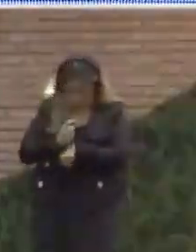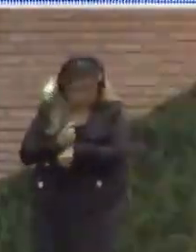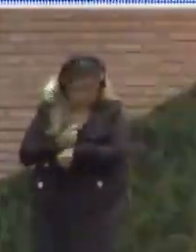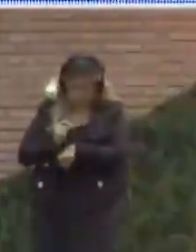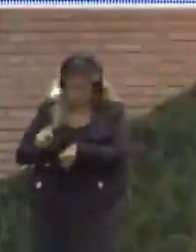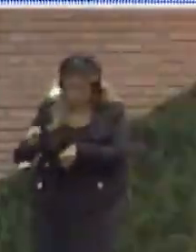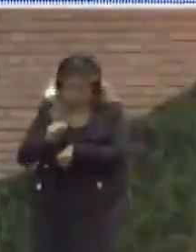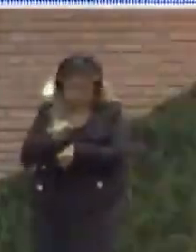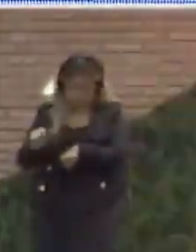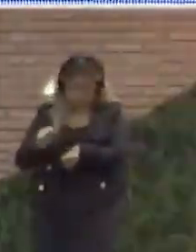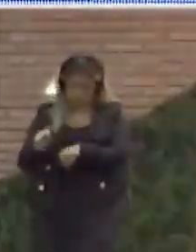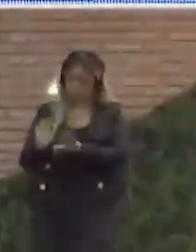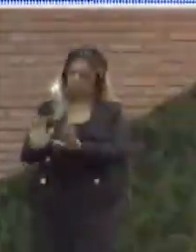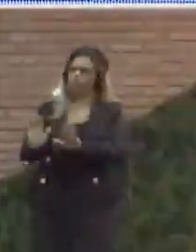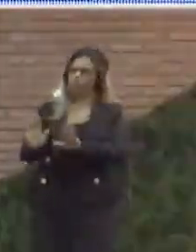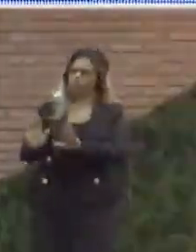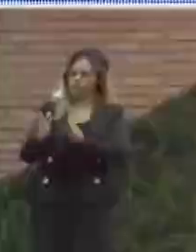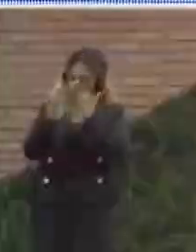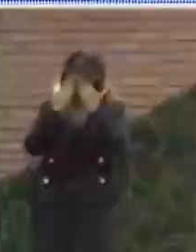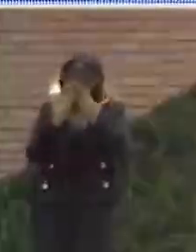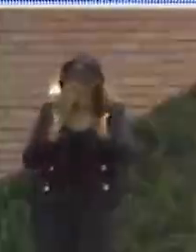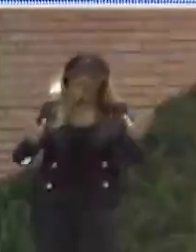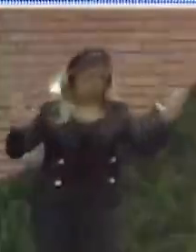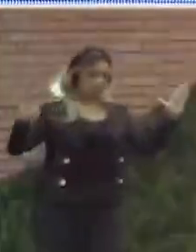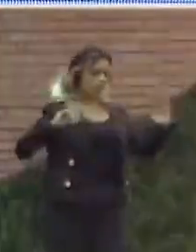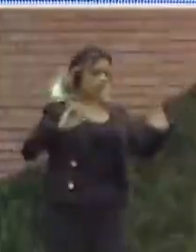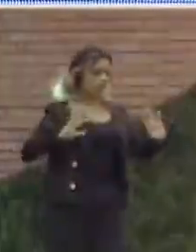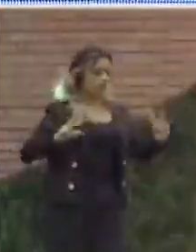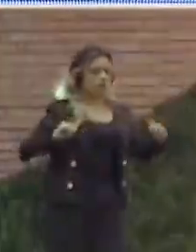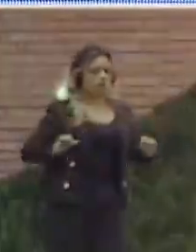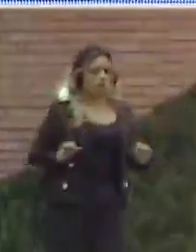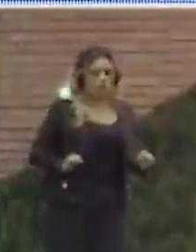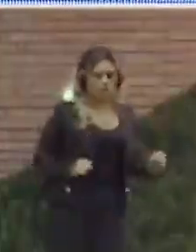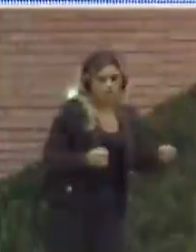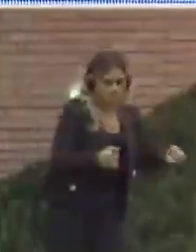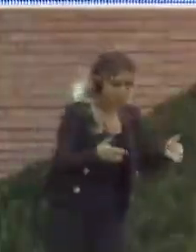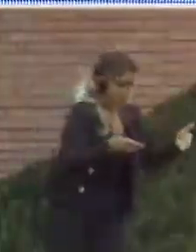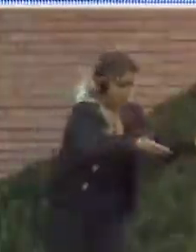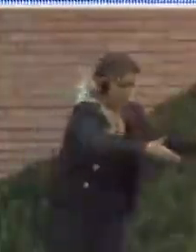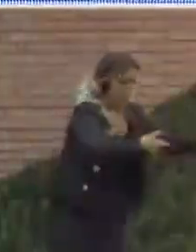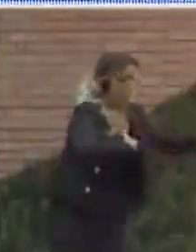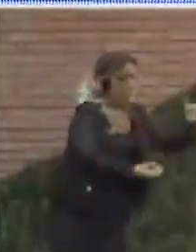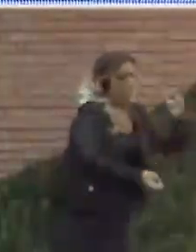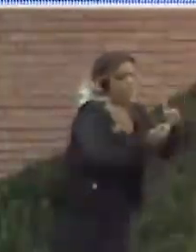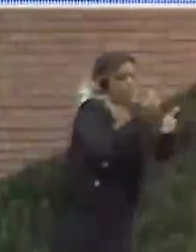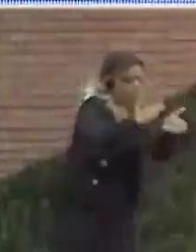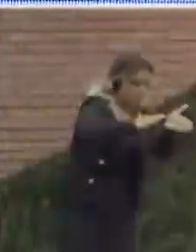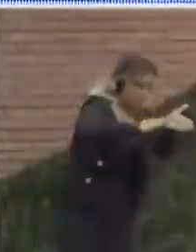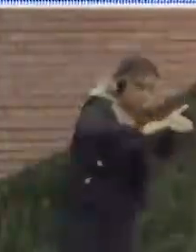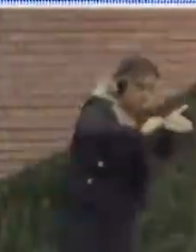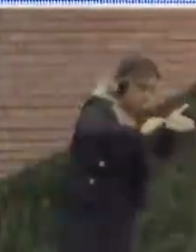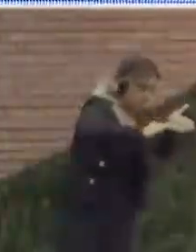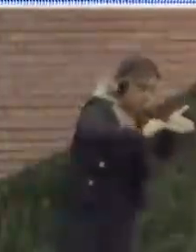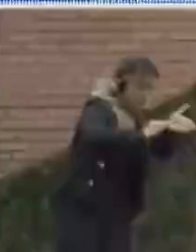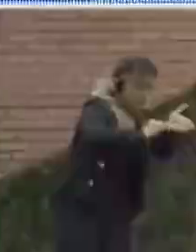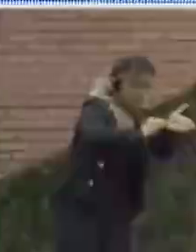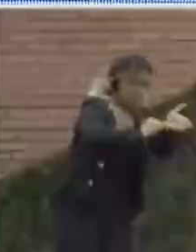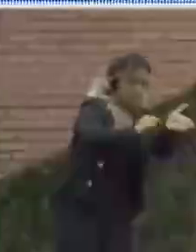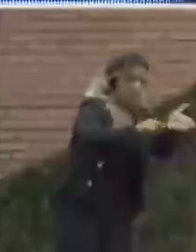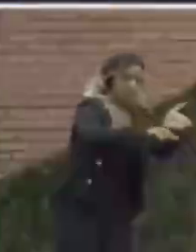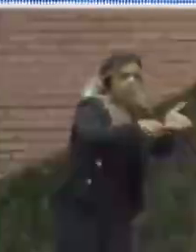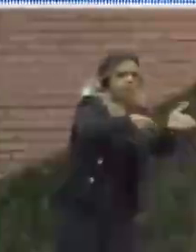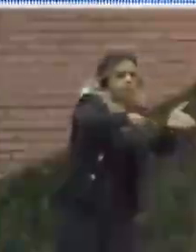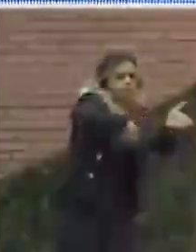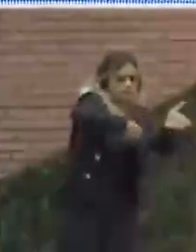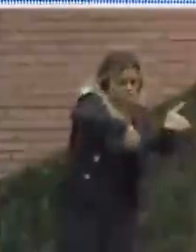vai aplicar ali, eles falaram, a gente vai focar os esforços e a gente vai desenvolver uma metodologia que